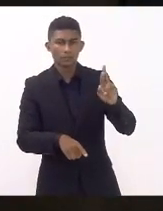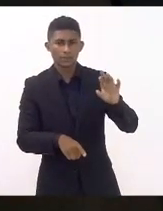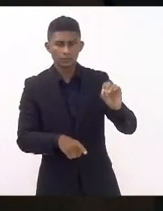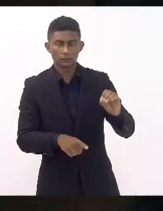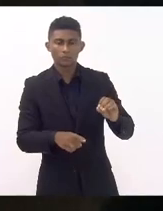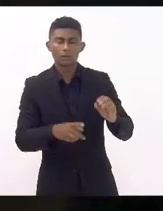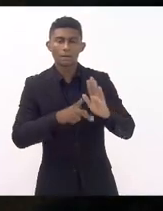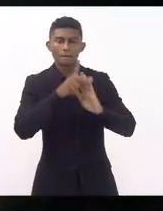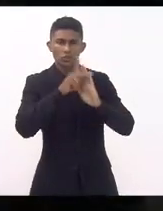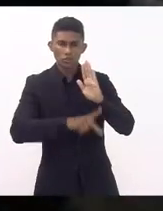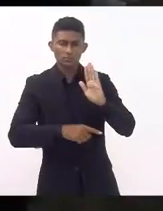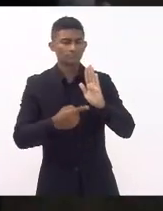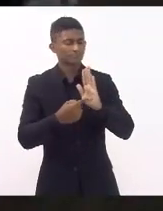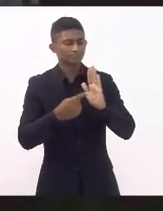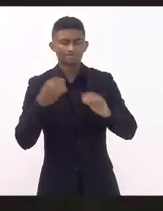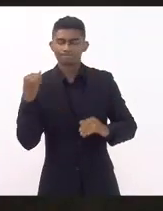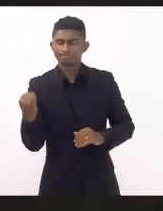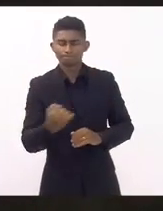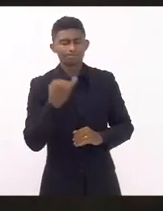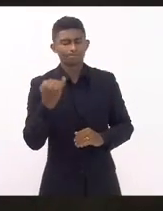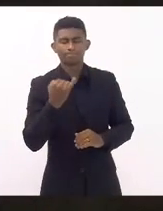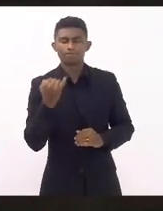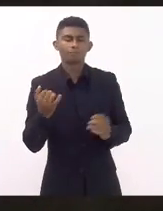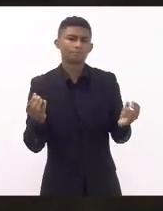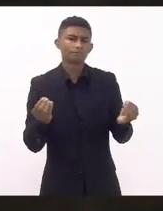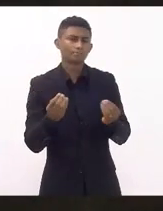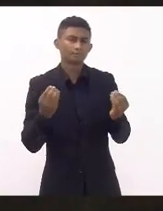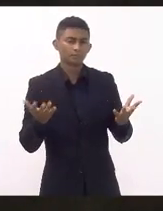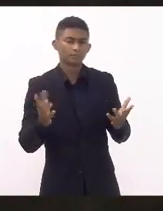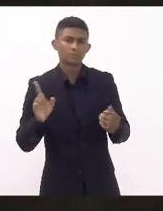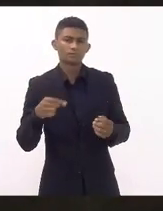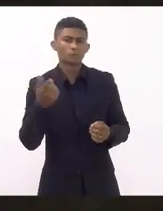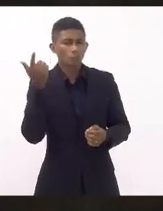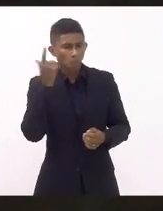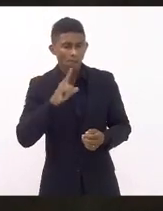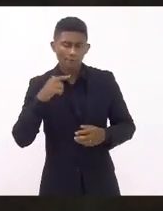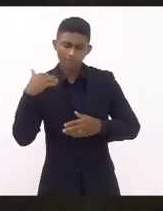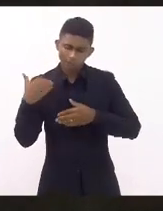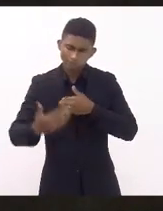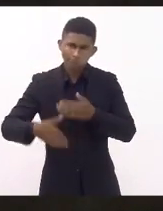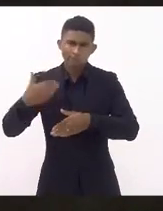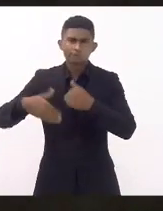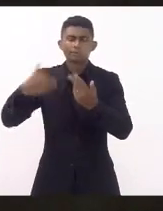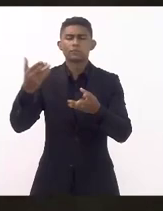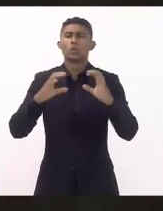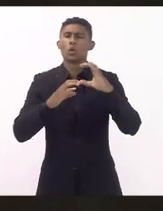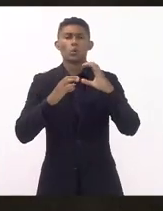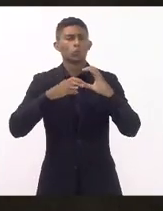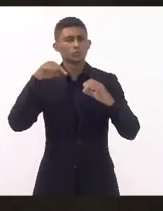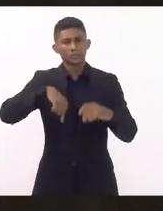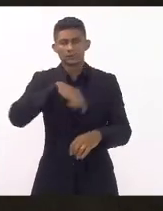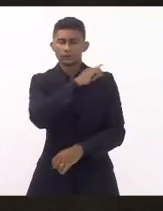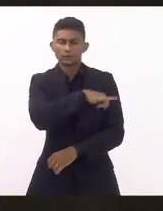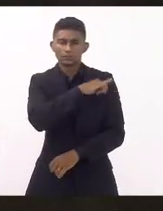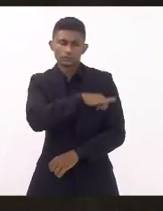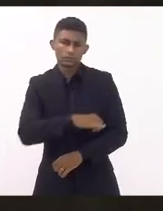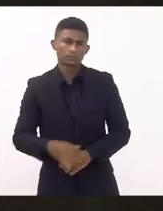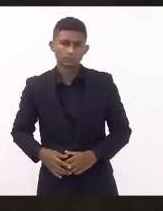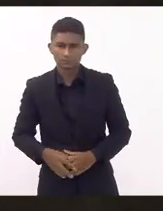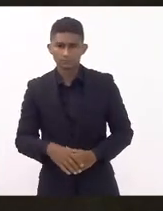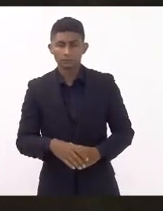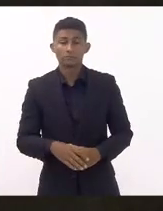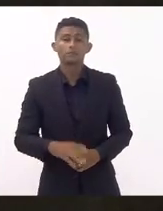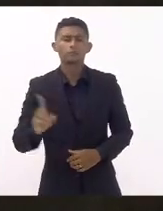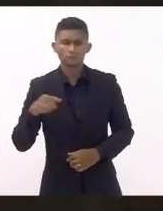são importantes para a gente avançar e resolver a situação dos concursos públicos no Estado do Rio de Janeiro. A gente